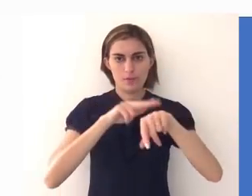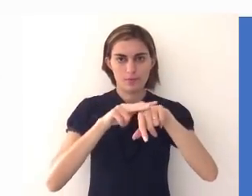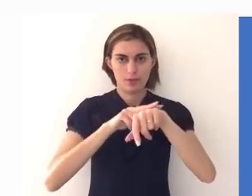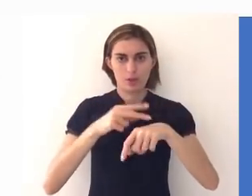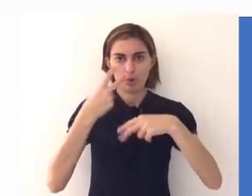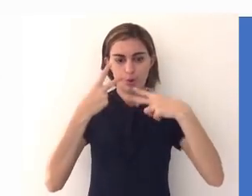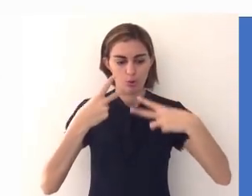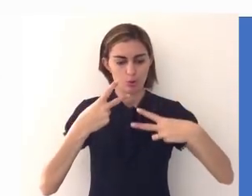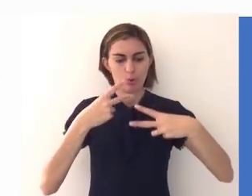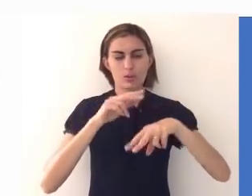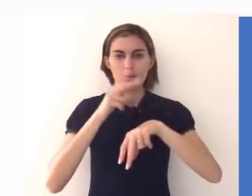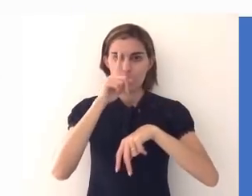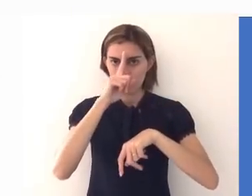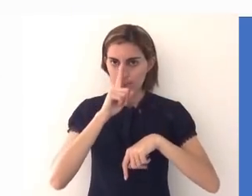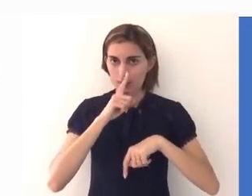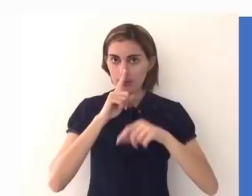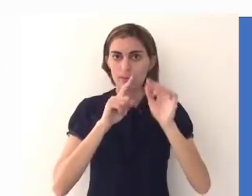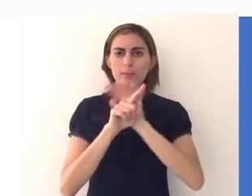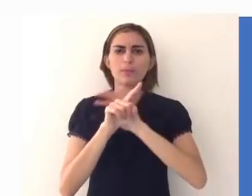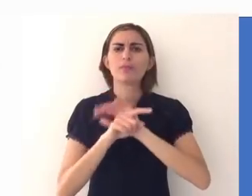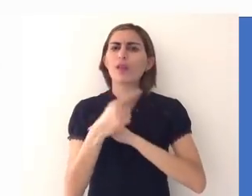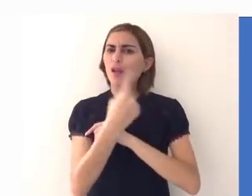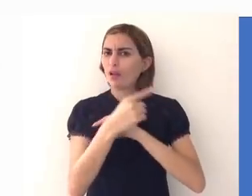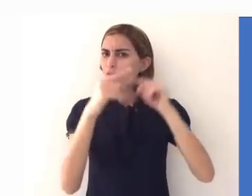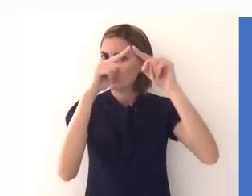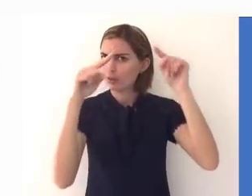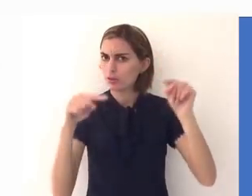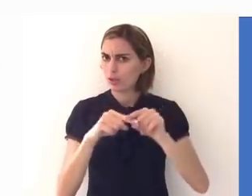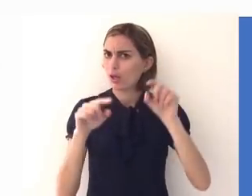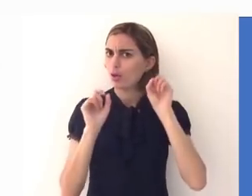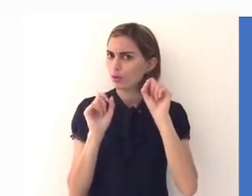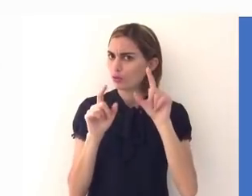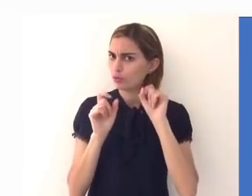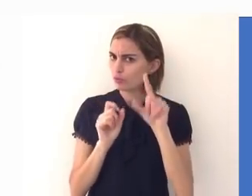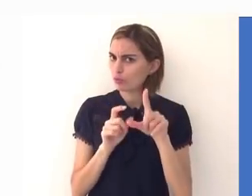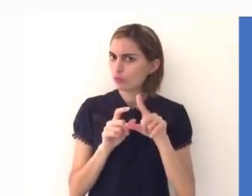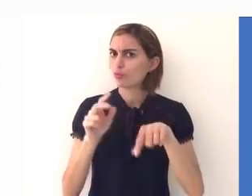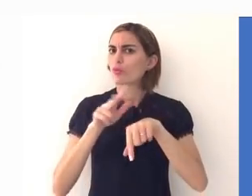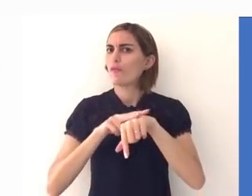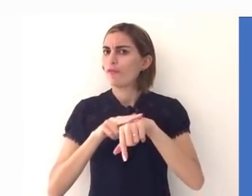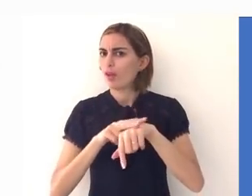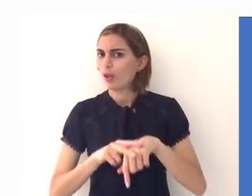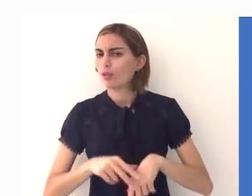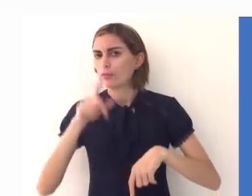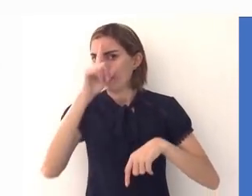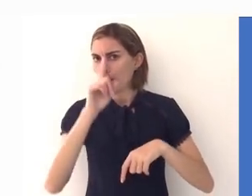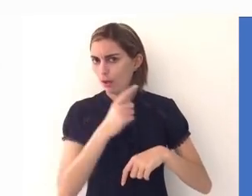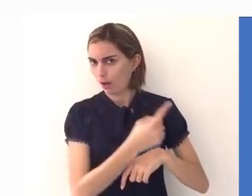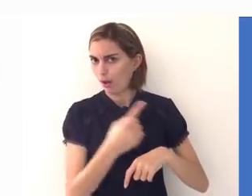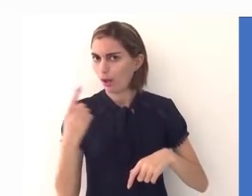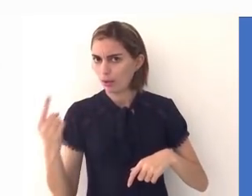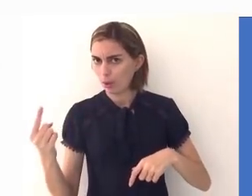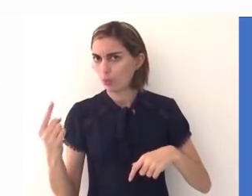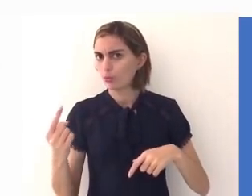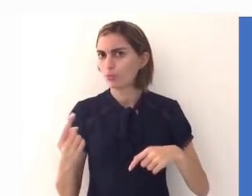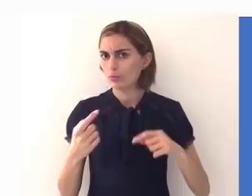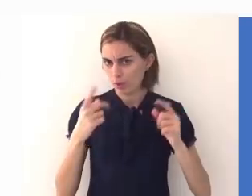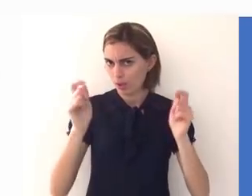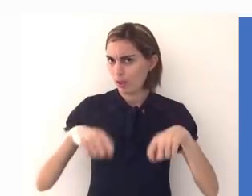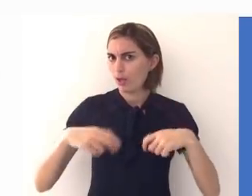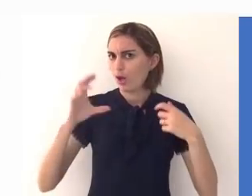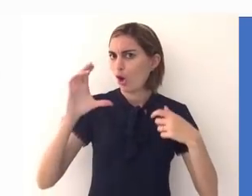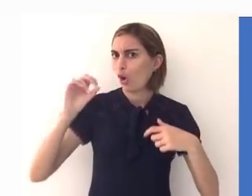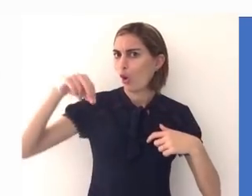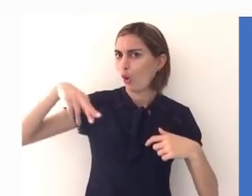2 amarelos. A minha pergunta é, esses triângulos azuis, verdes e amarelos, cada um no seu par, eles